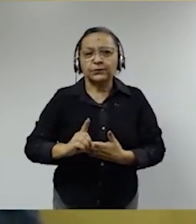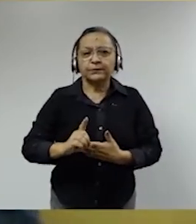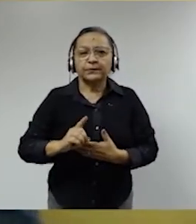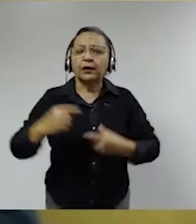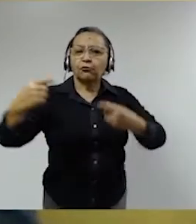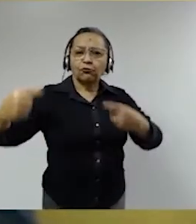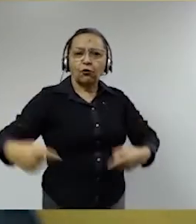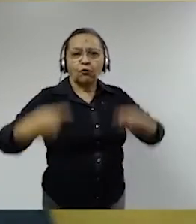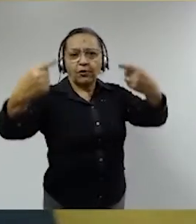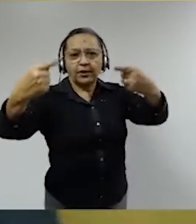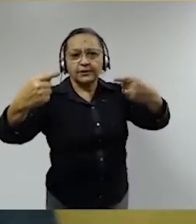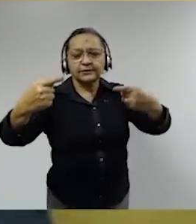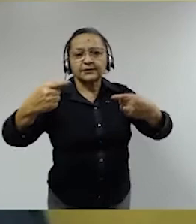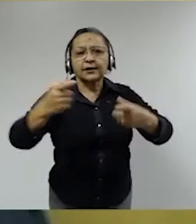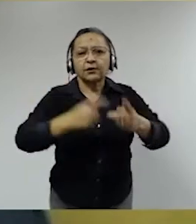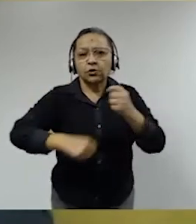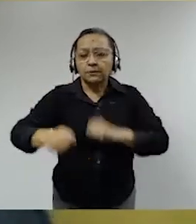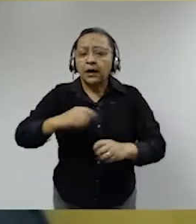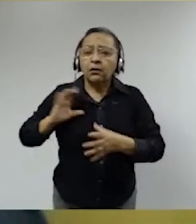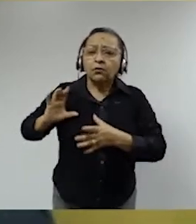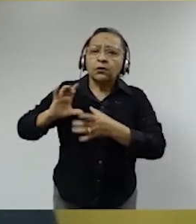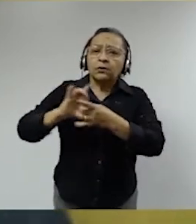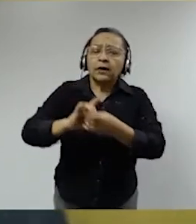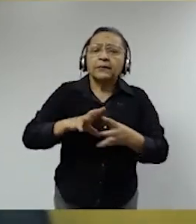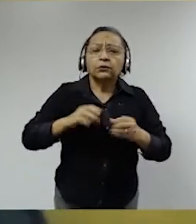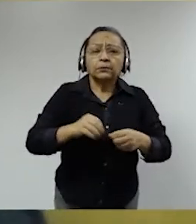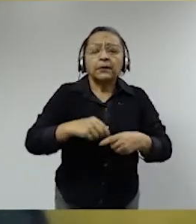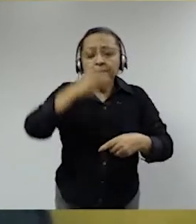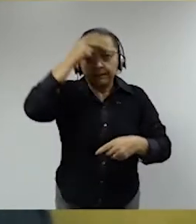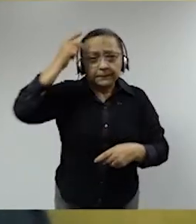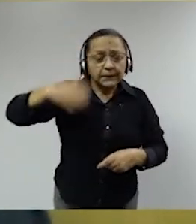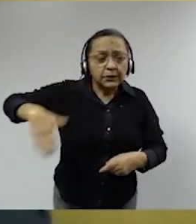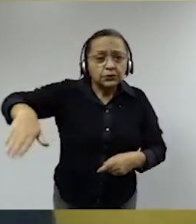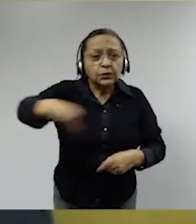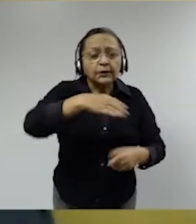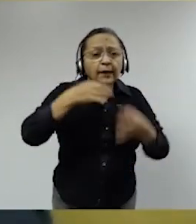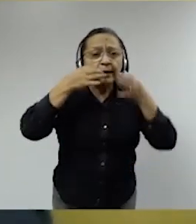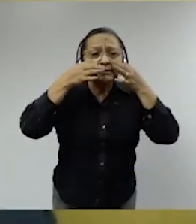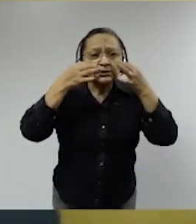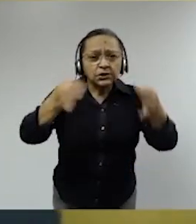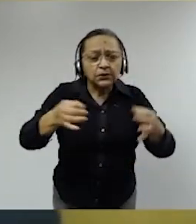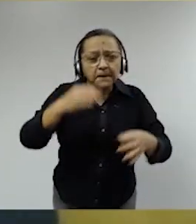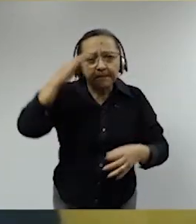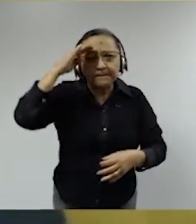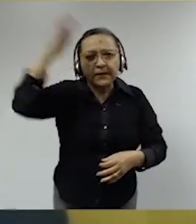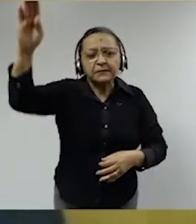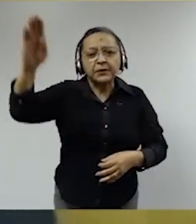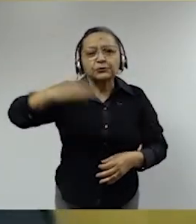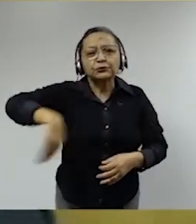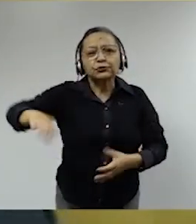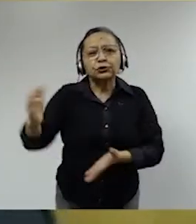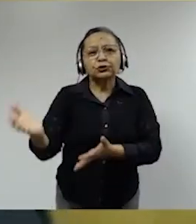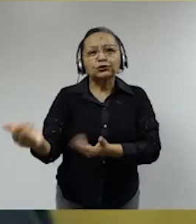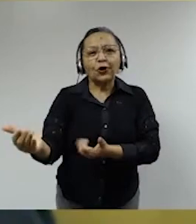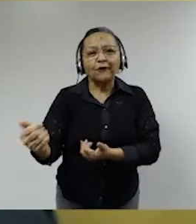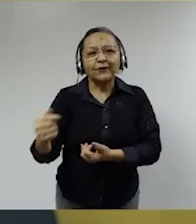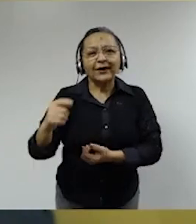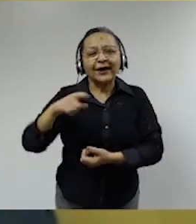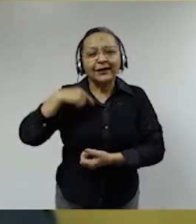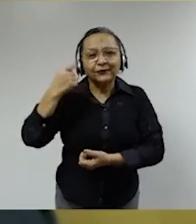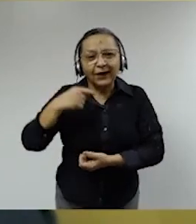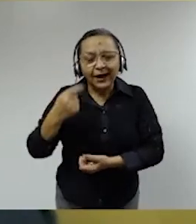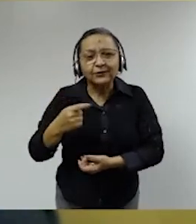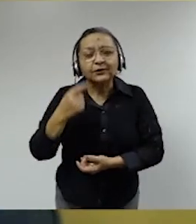para contextualizar que tudo isso, né, para quem nos assiste aqui, a Jovem Advocacia, é importante que entenda que toda essa missão do CAD, ela